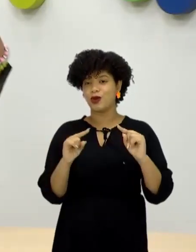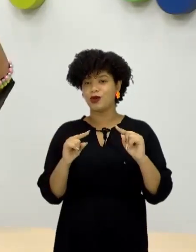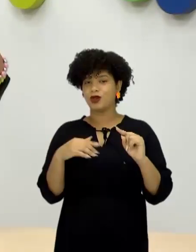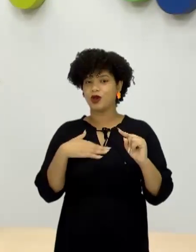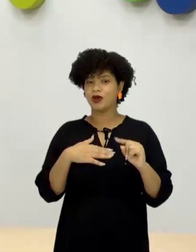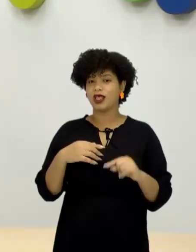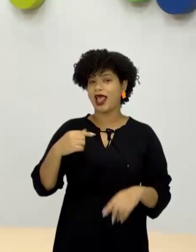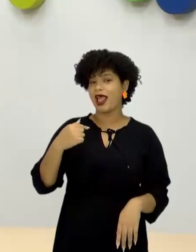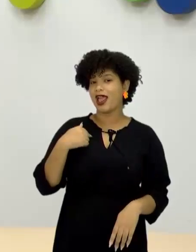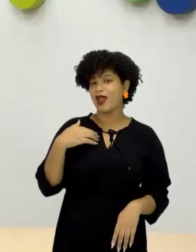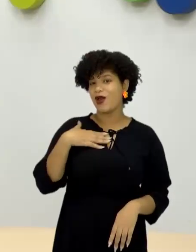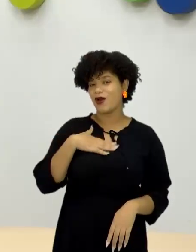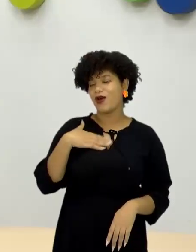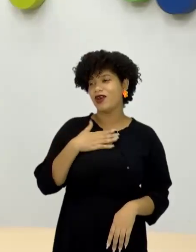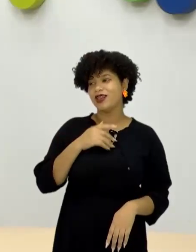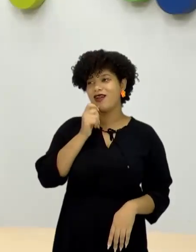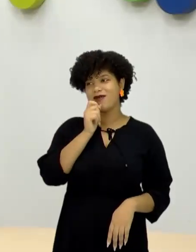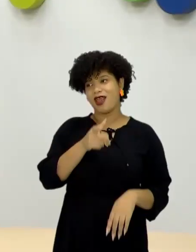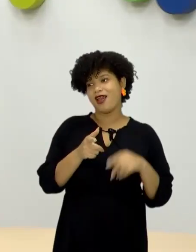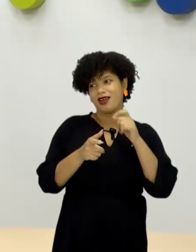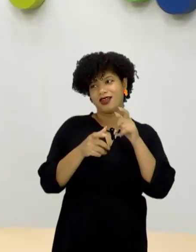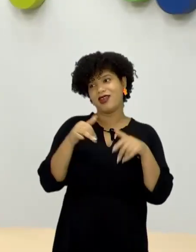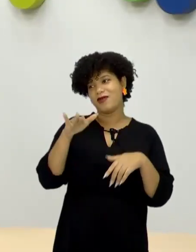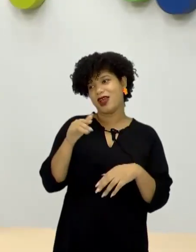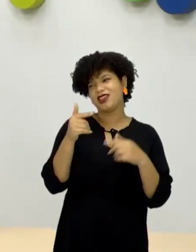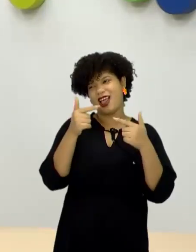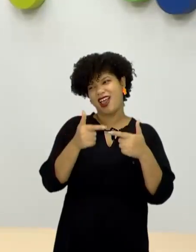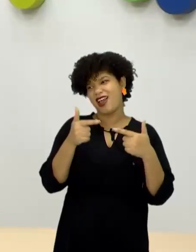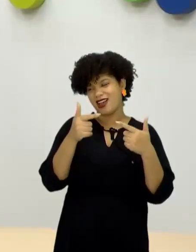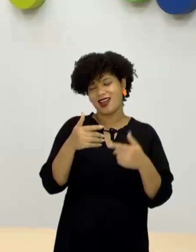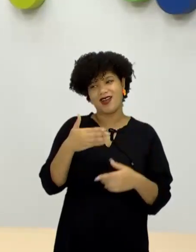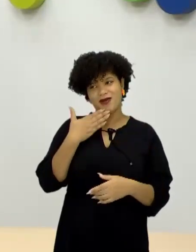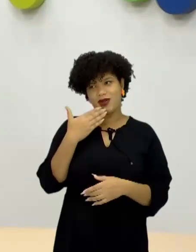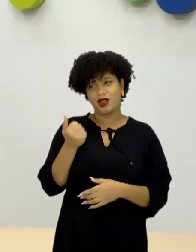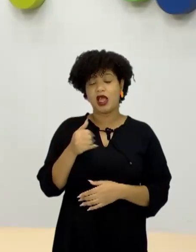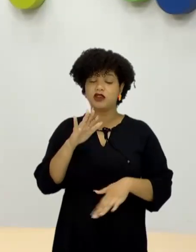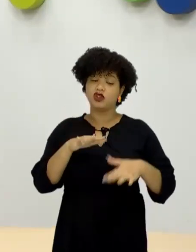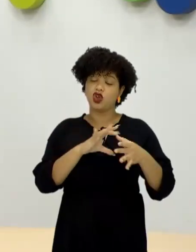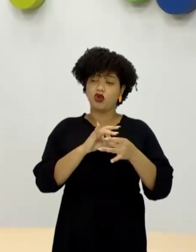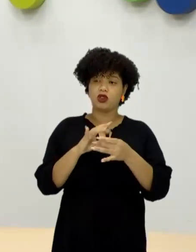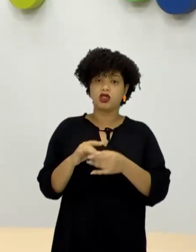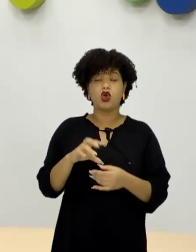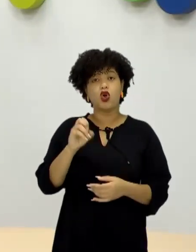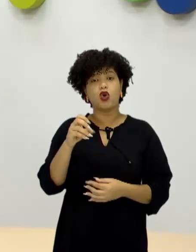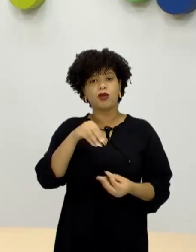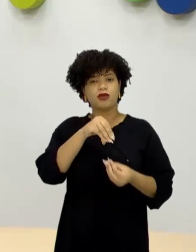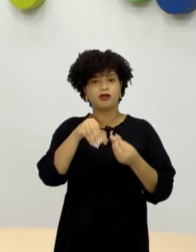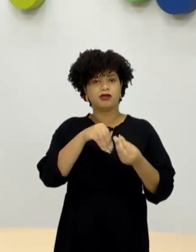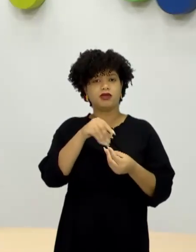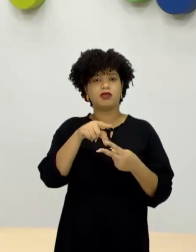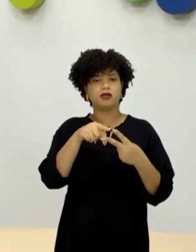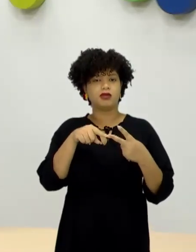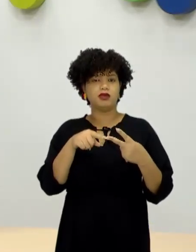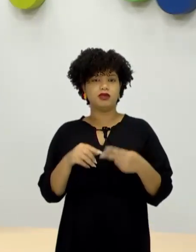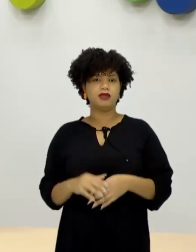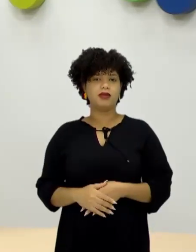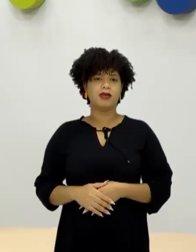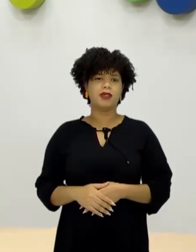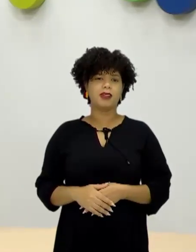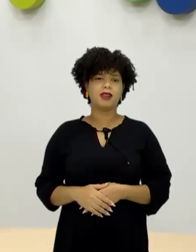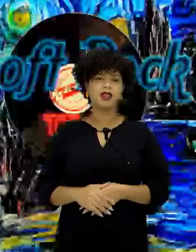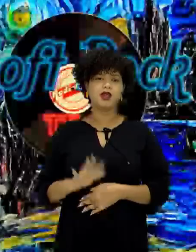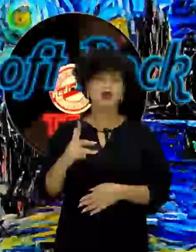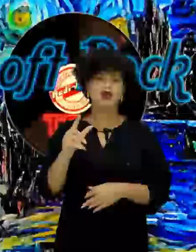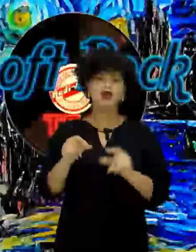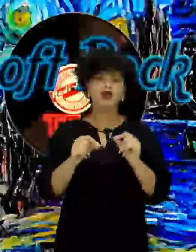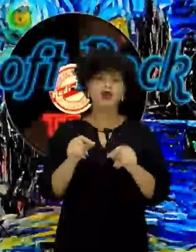Eu gosto da parte do humor também, mas depende mais, do contexto. Às vezes as coisas estão juntas também, né? Mas, Mauro, o que aconteceu?